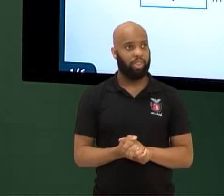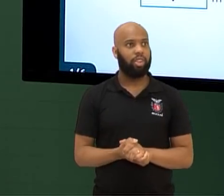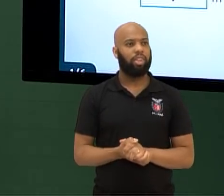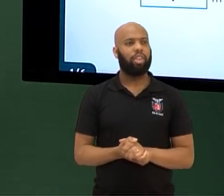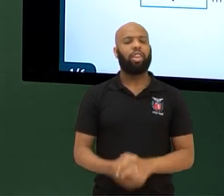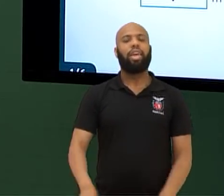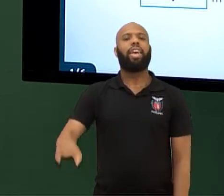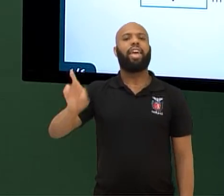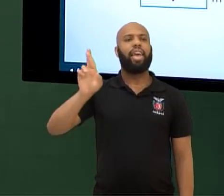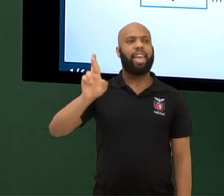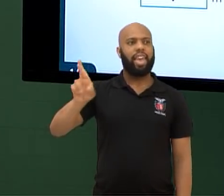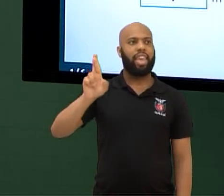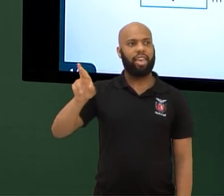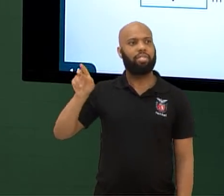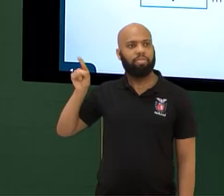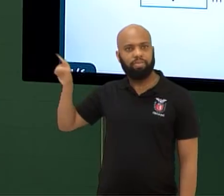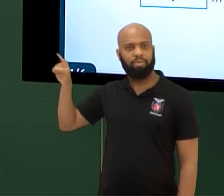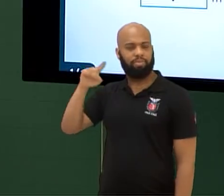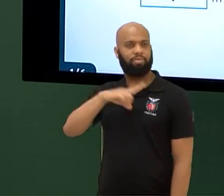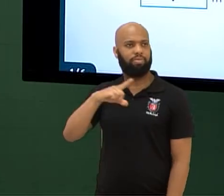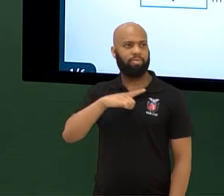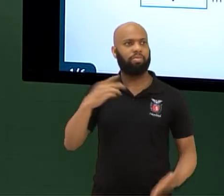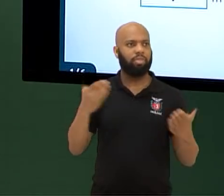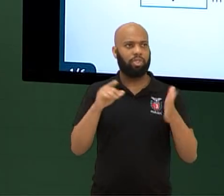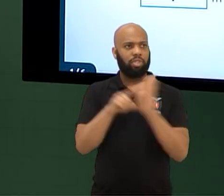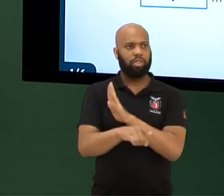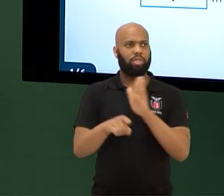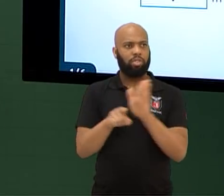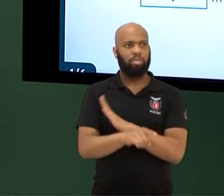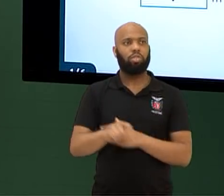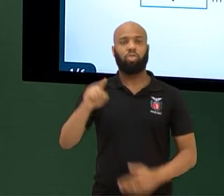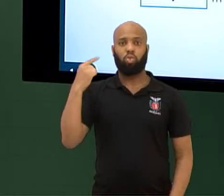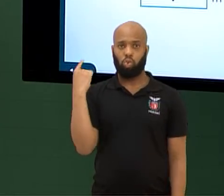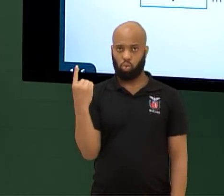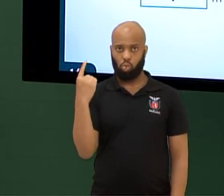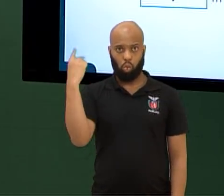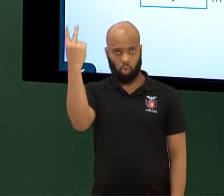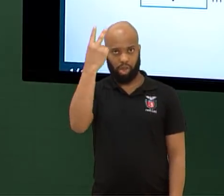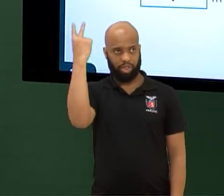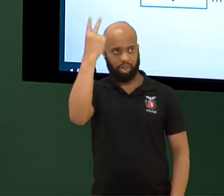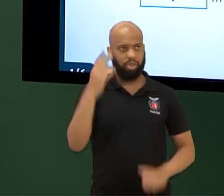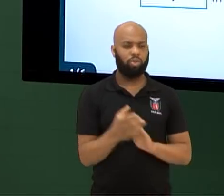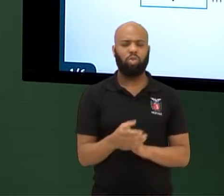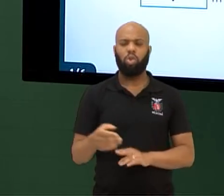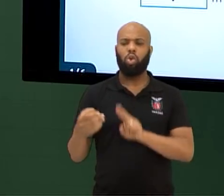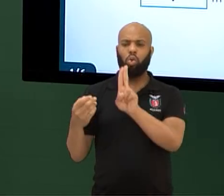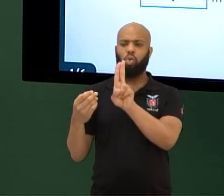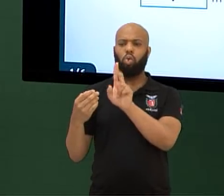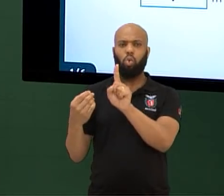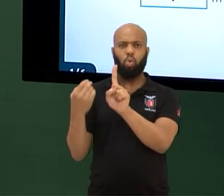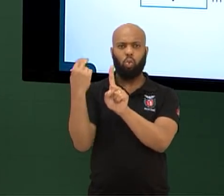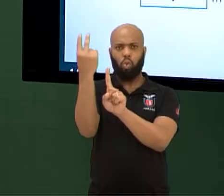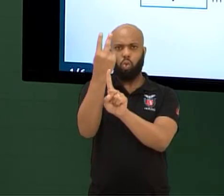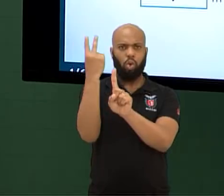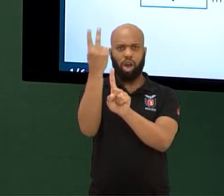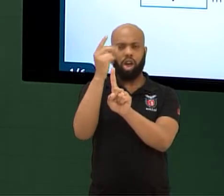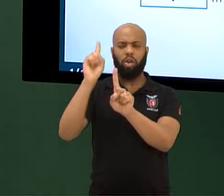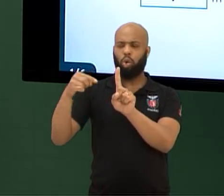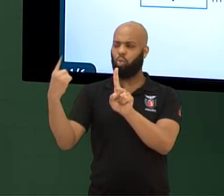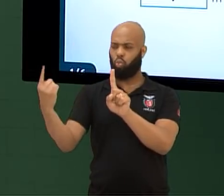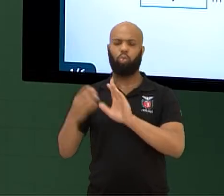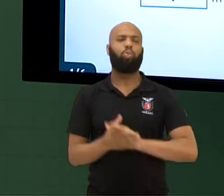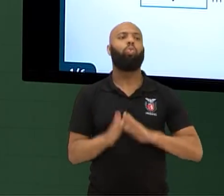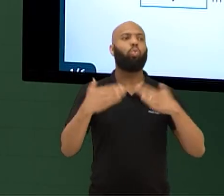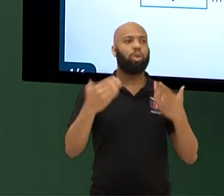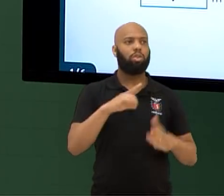Quem que é o nosso raio em questão ali no nosso exercício? 1 ao quadrado. Quanto que é 1 ao quadrado? É o próprio 1,